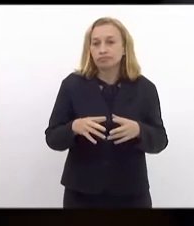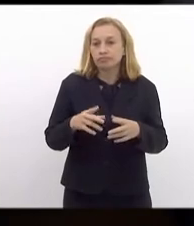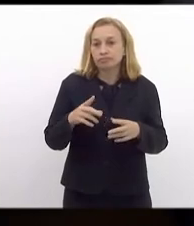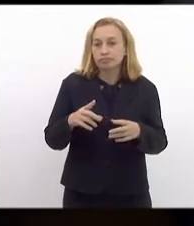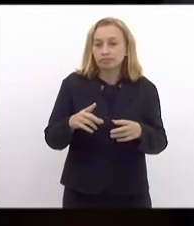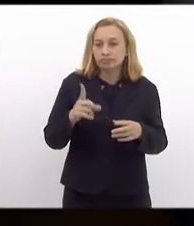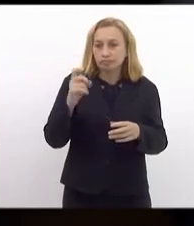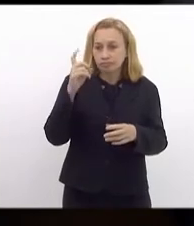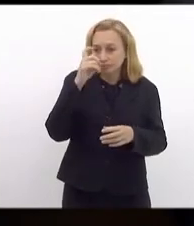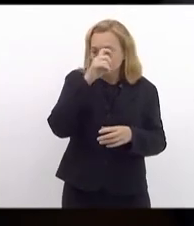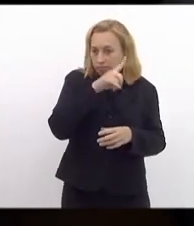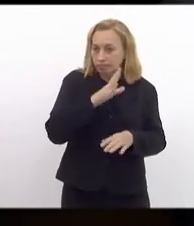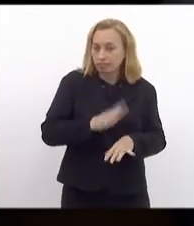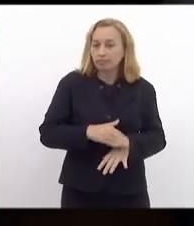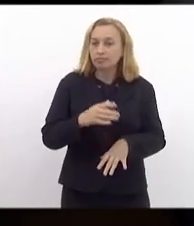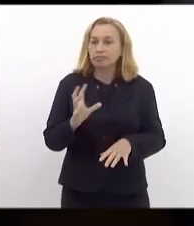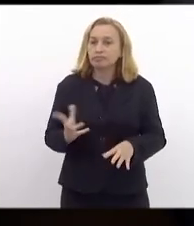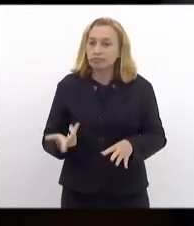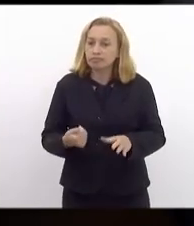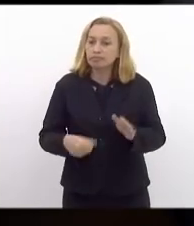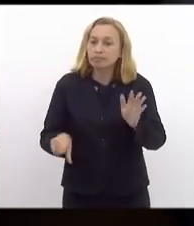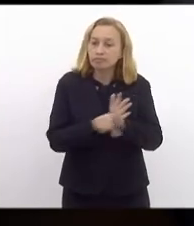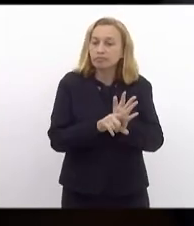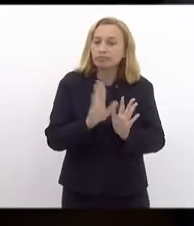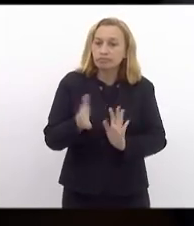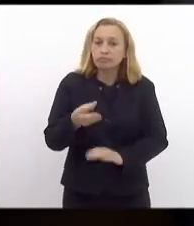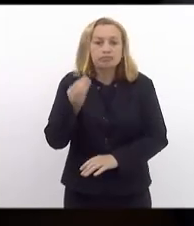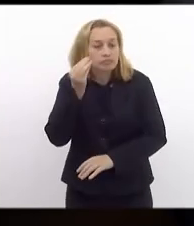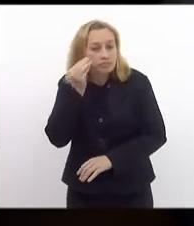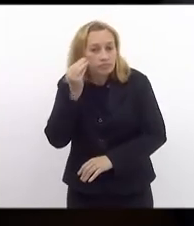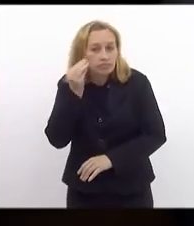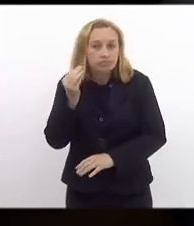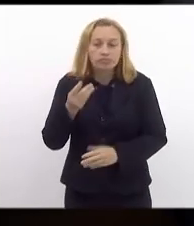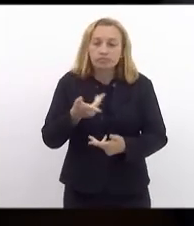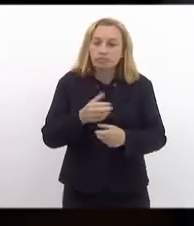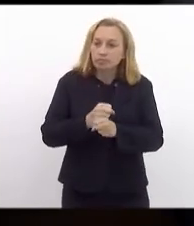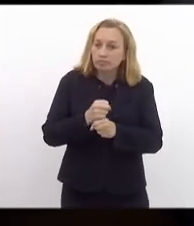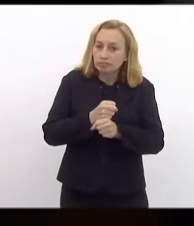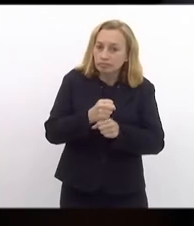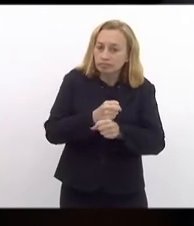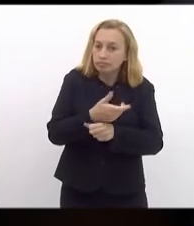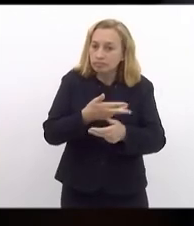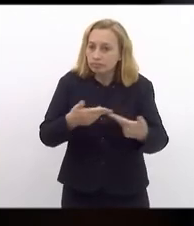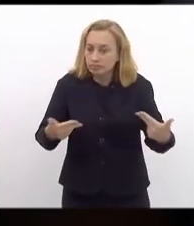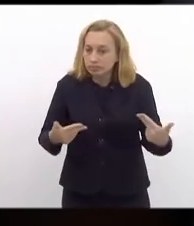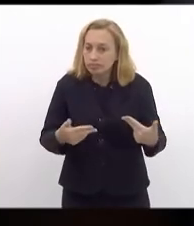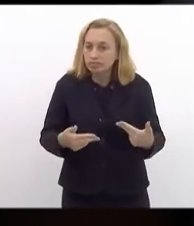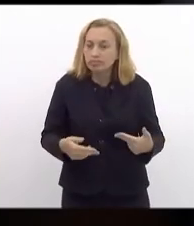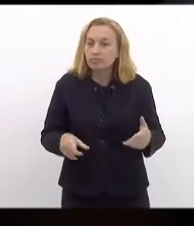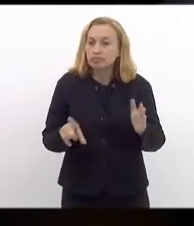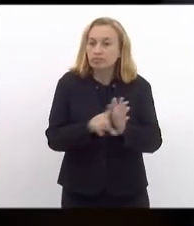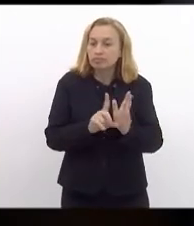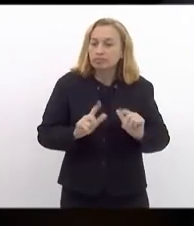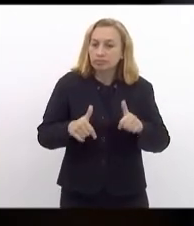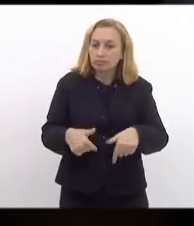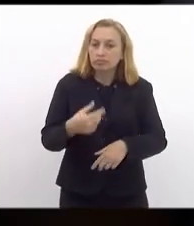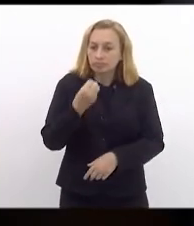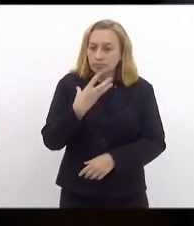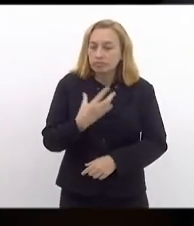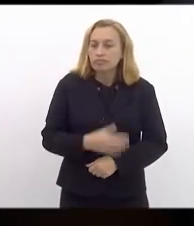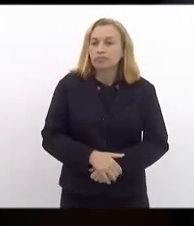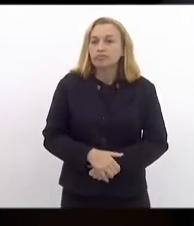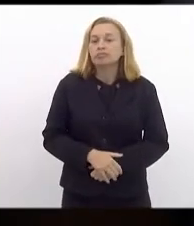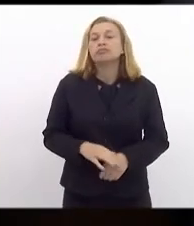a eficiência da lei que já foi testada inegável por muitos anos ali funciona muito bem